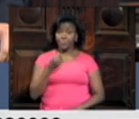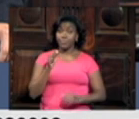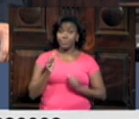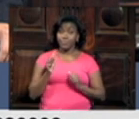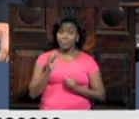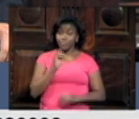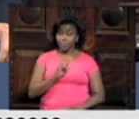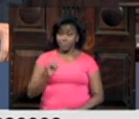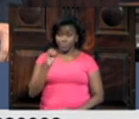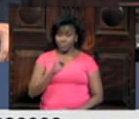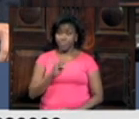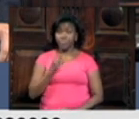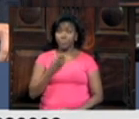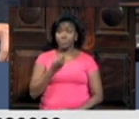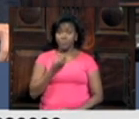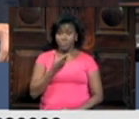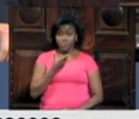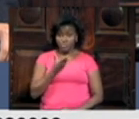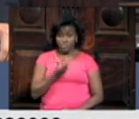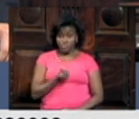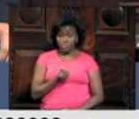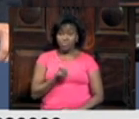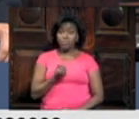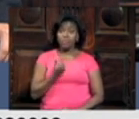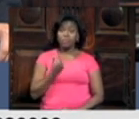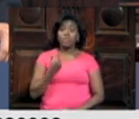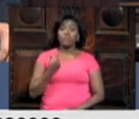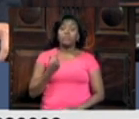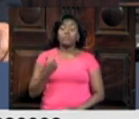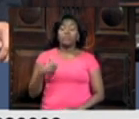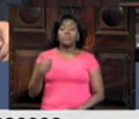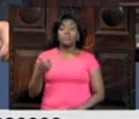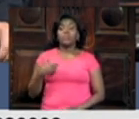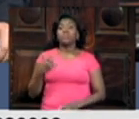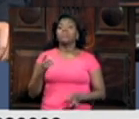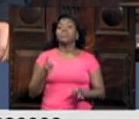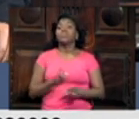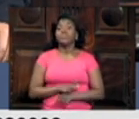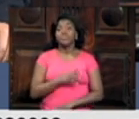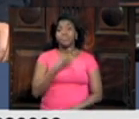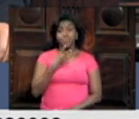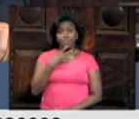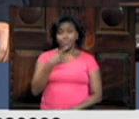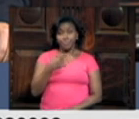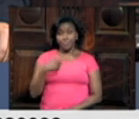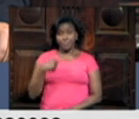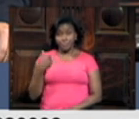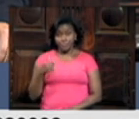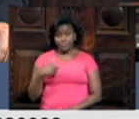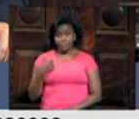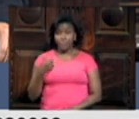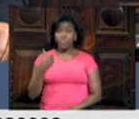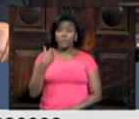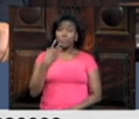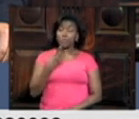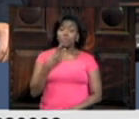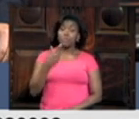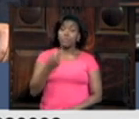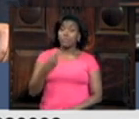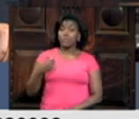de 2016, estou completando 47 anos de idade e 47 anos de